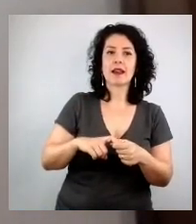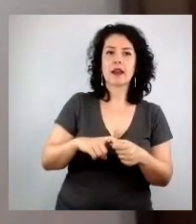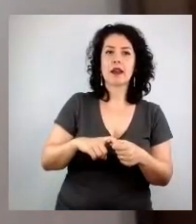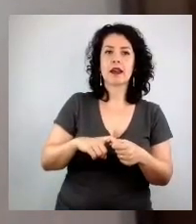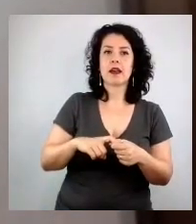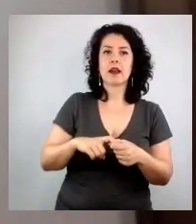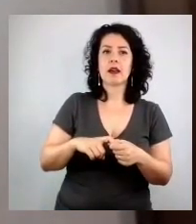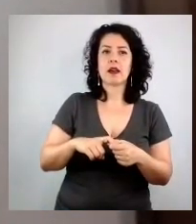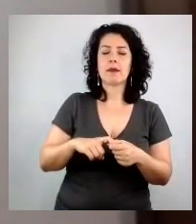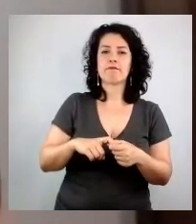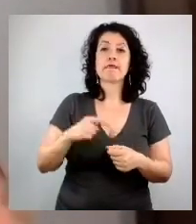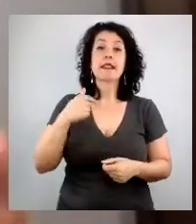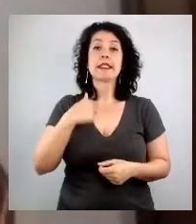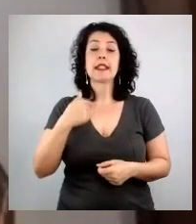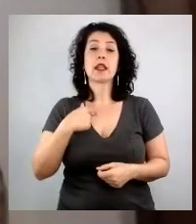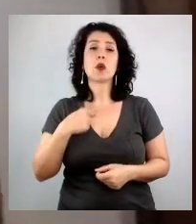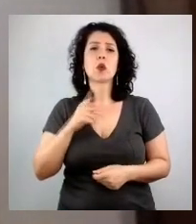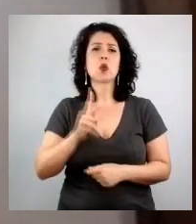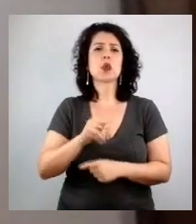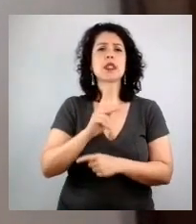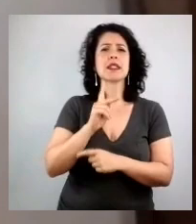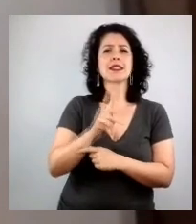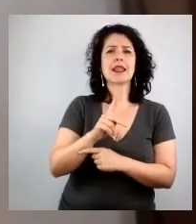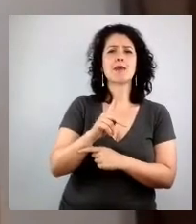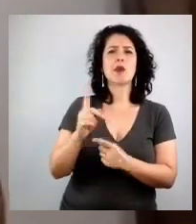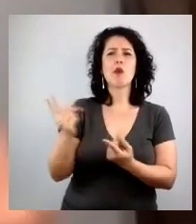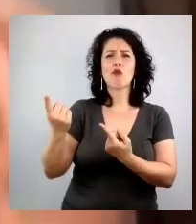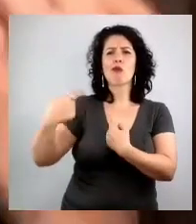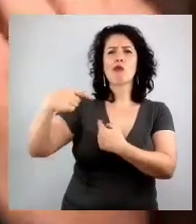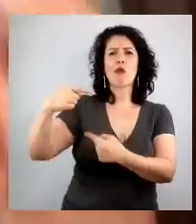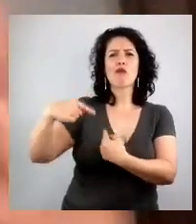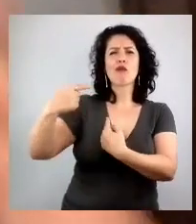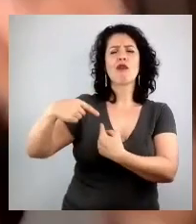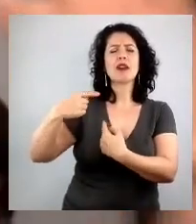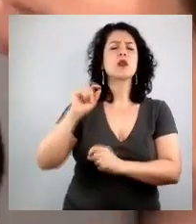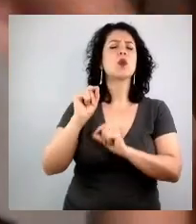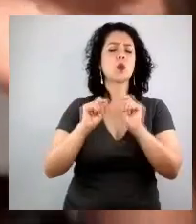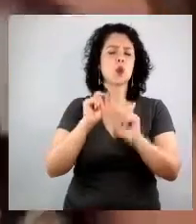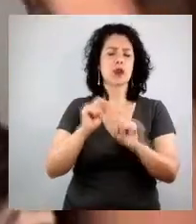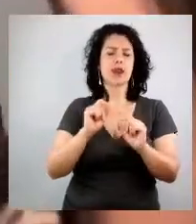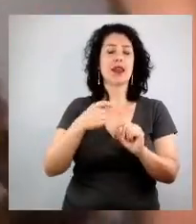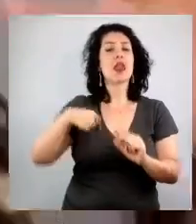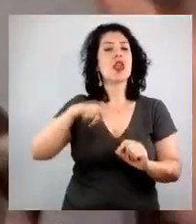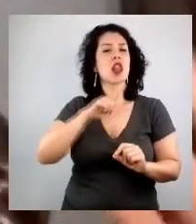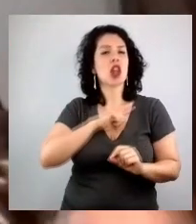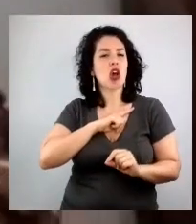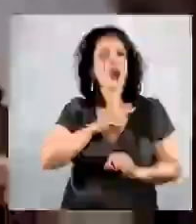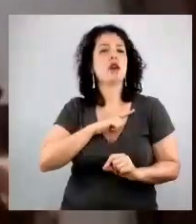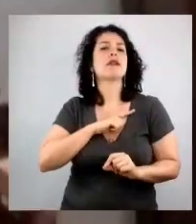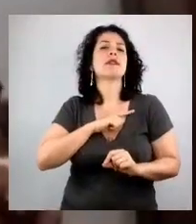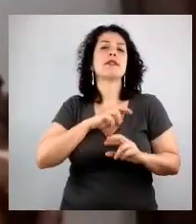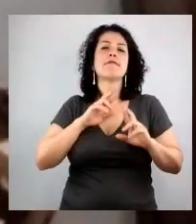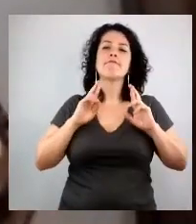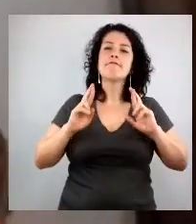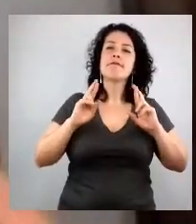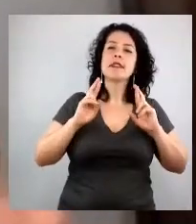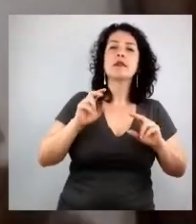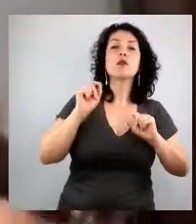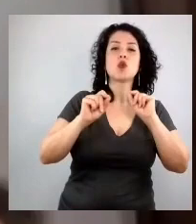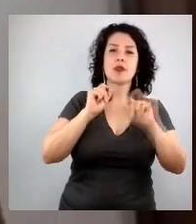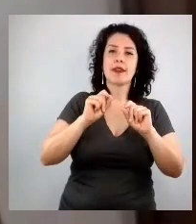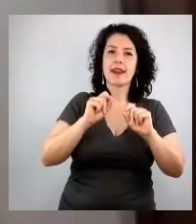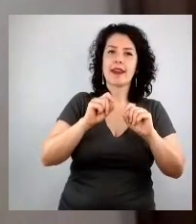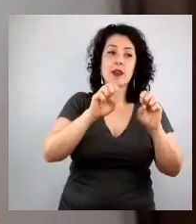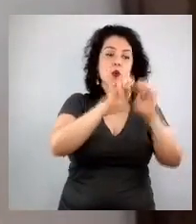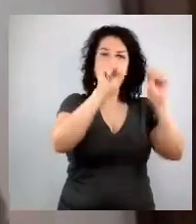sempre numa provocação muito pessoal de que a gente sempre espera que as estruturas façam grandes coisas, né?